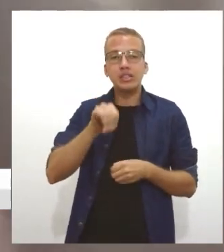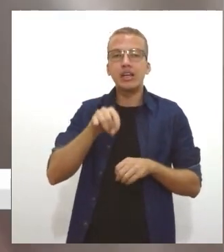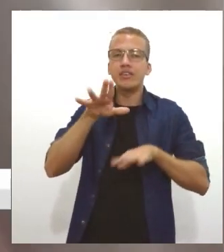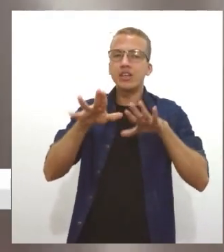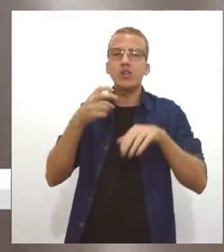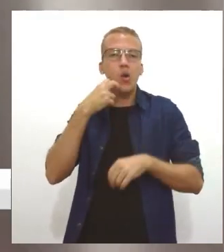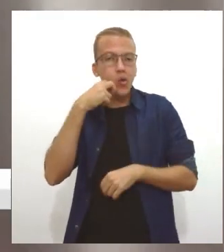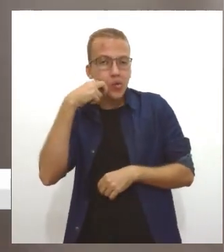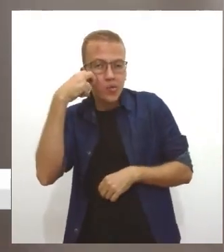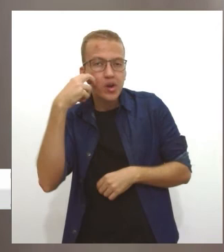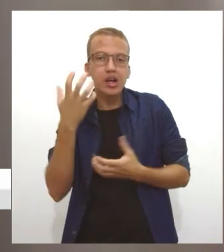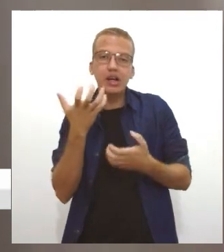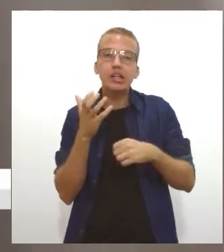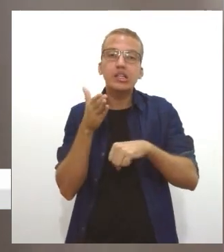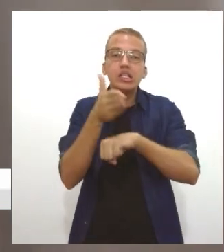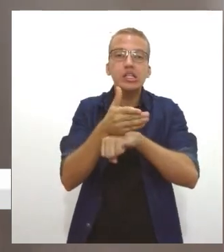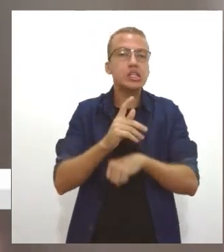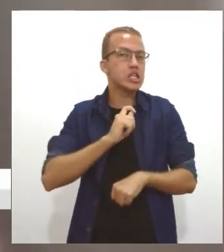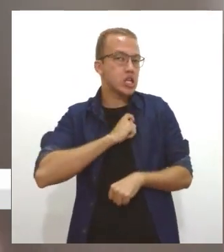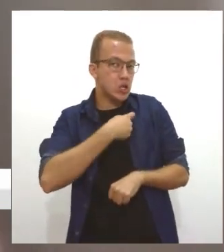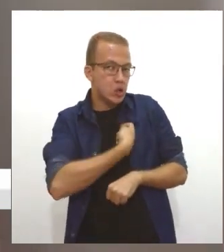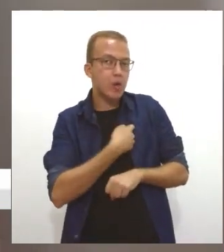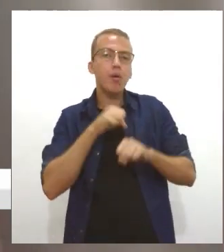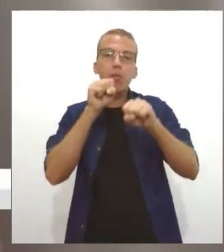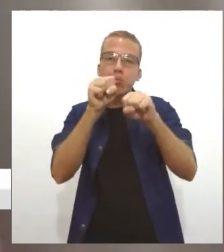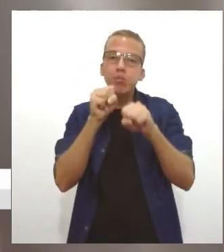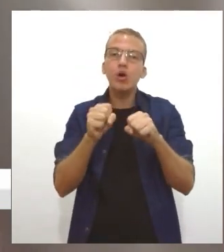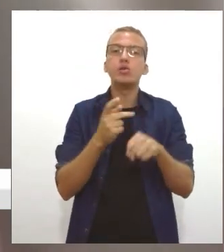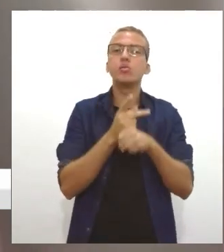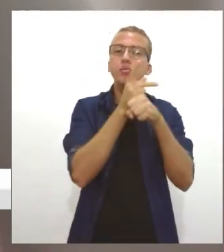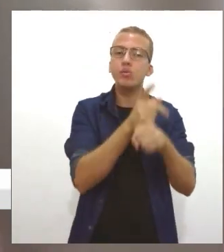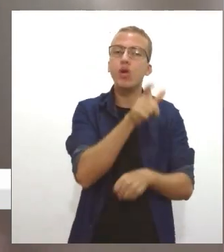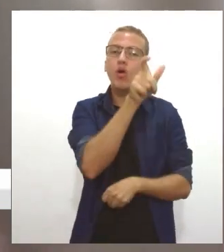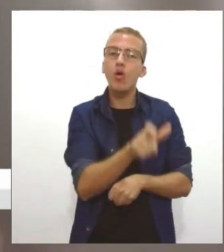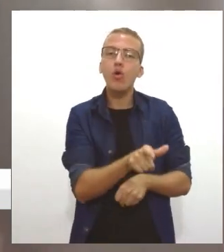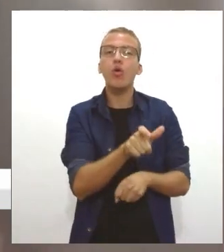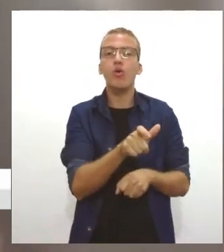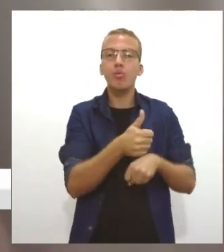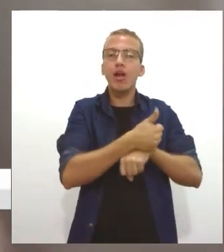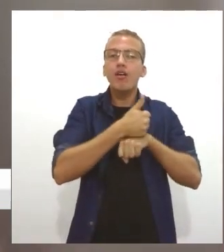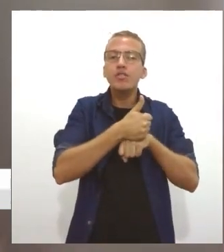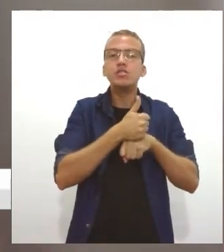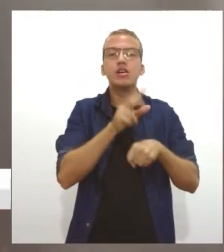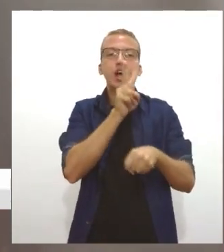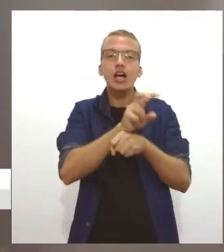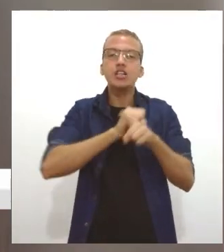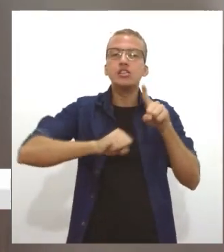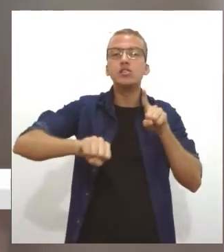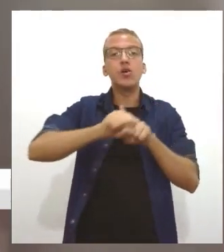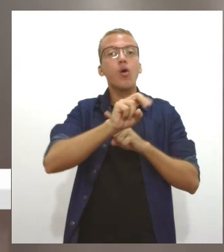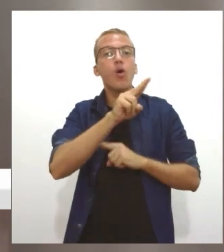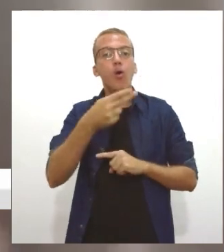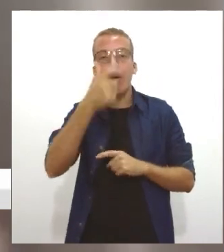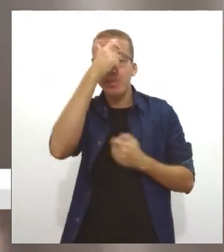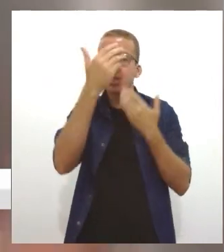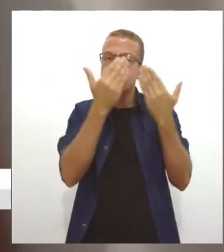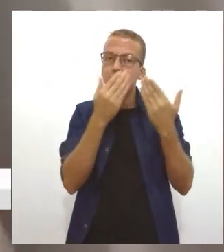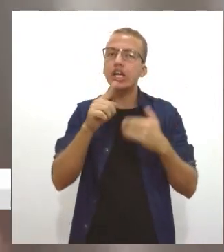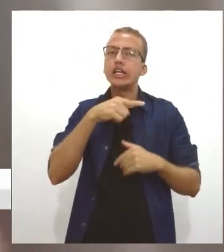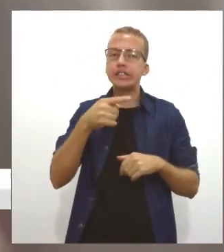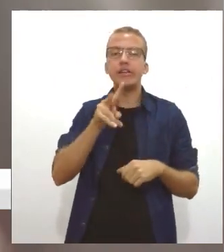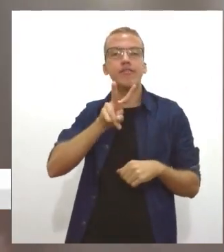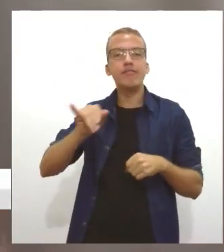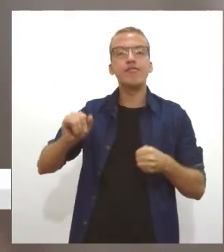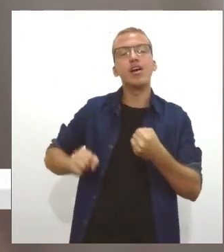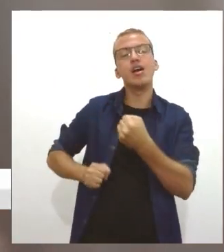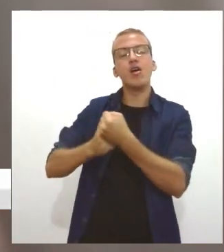delegacia diretamente, busque aqui assistente social, psicóloga, e nós vamos realizar os encaminhamentos devidos. Muito obrigado, Alessi, muito obrigado. Quero mais uma